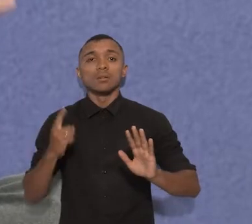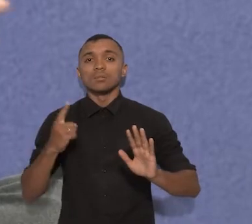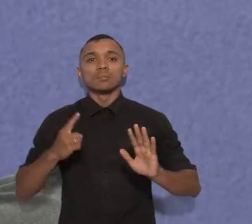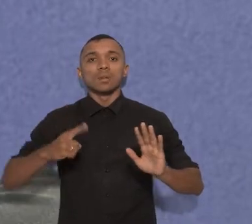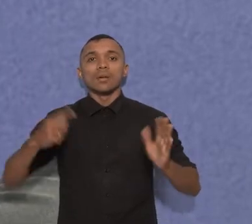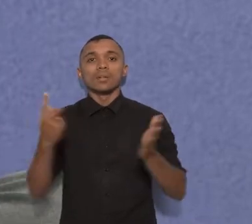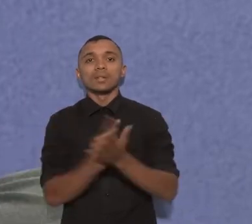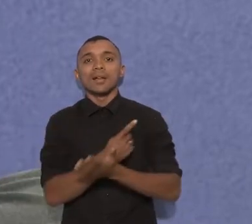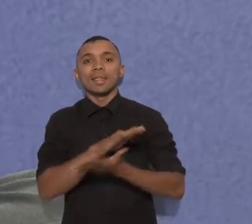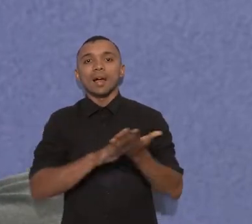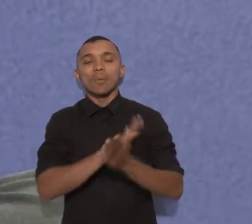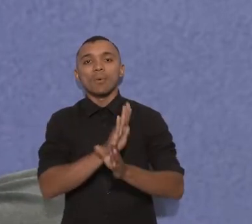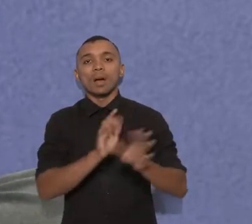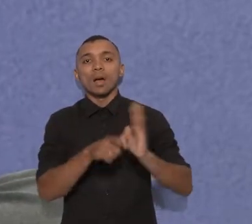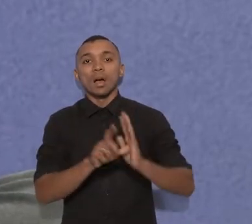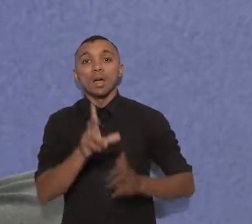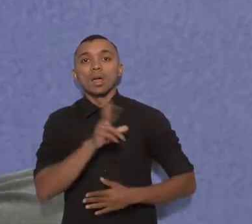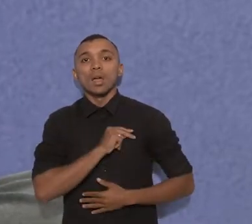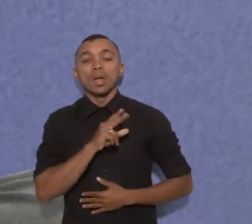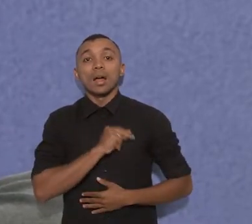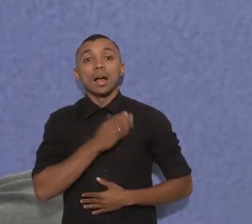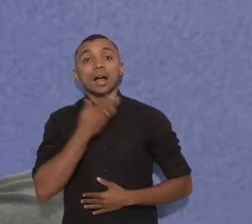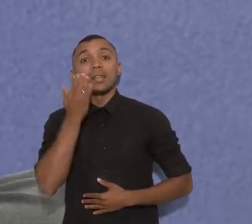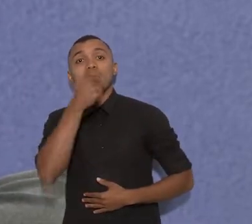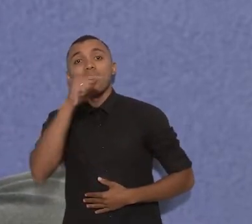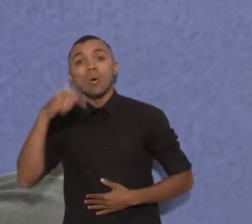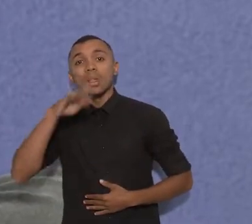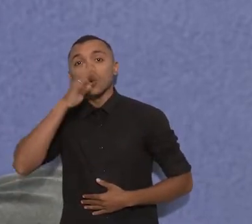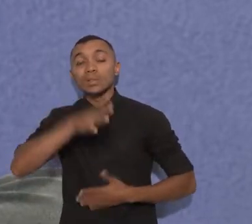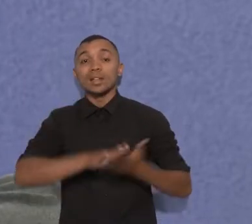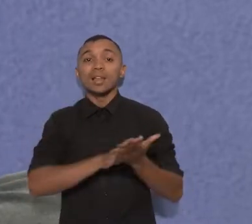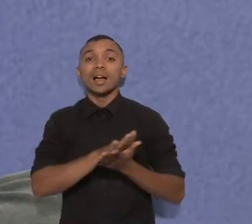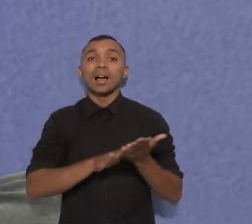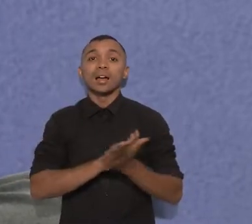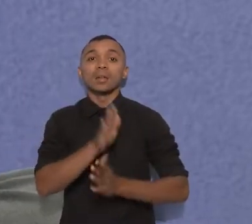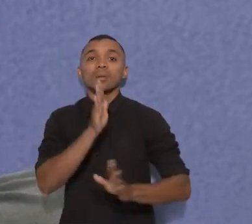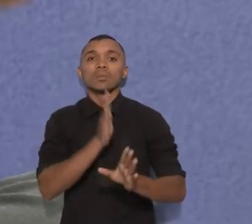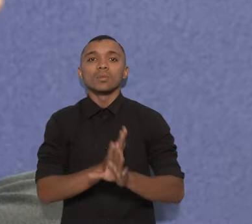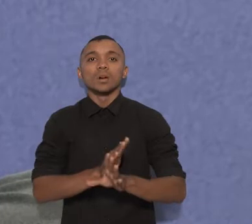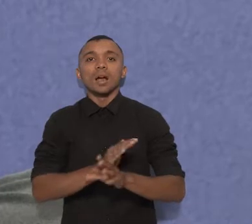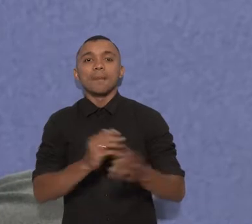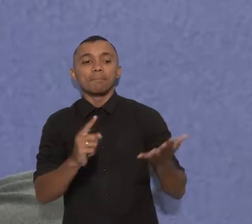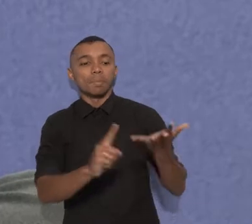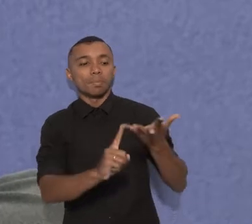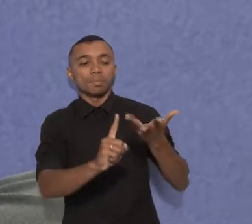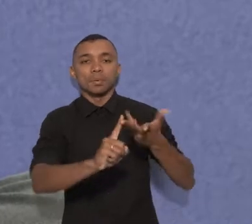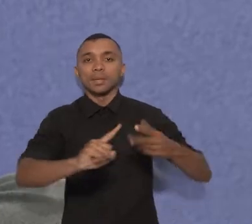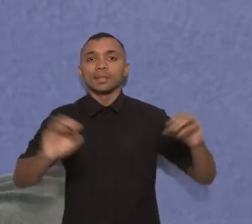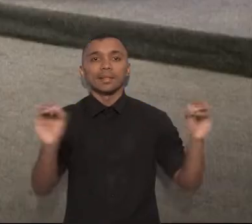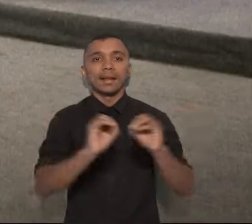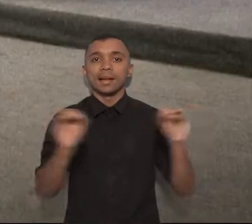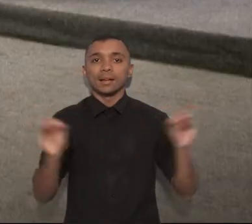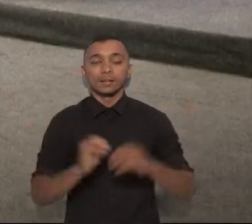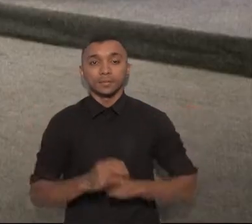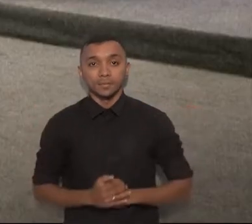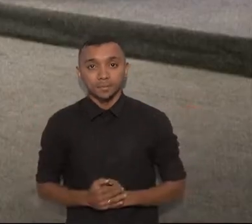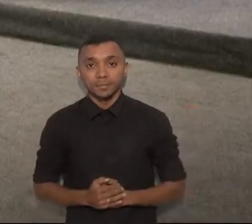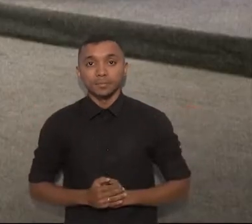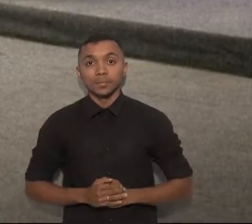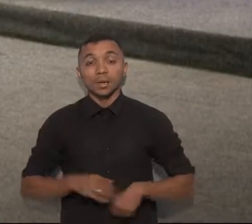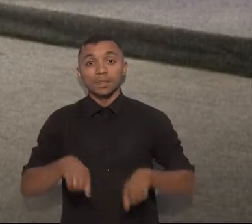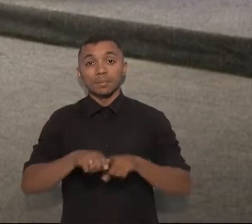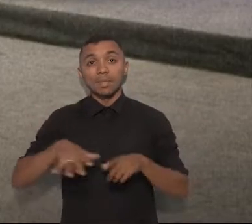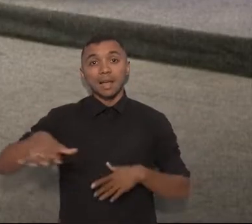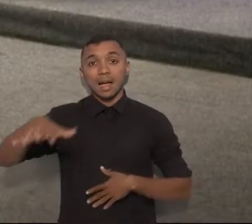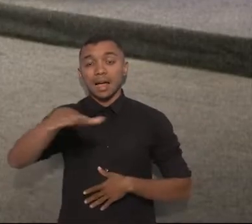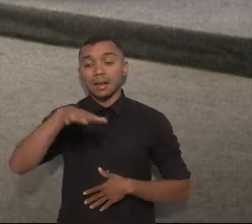Só que depois nunca mais. Acho que o pessoal ficou assustado. Pô. Nunca mais teve nenhum tipo de punição desse tipo. E não faltam casos para... Principalmente ali pelo sul do país, é